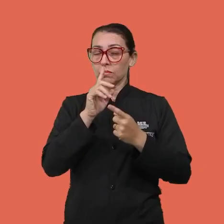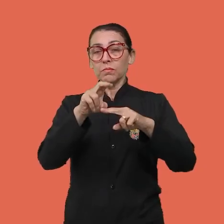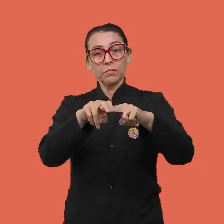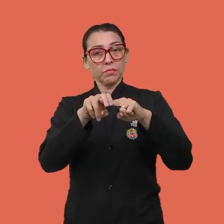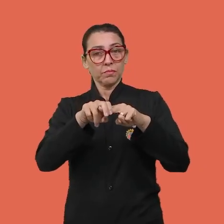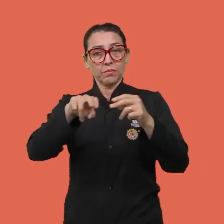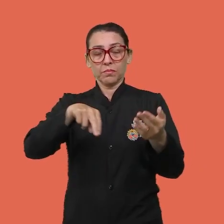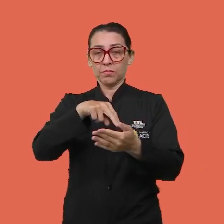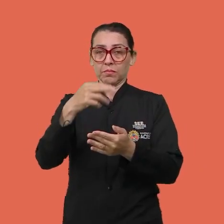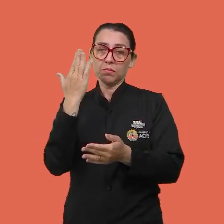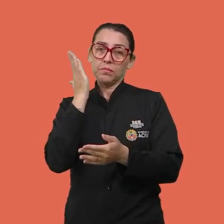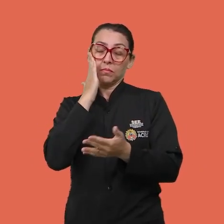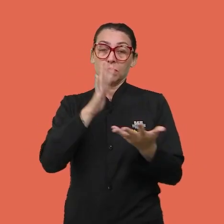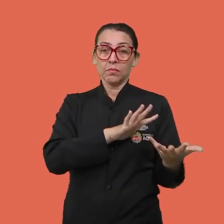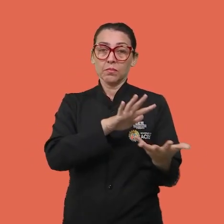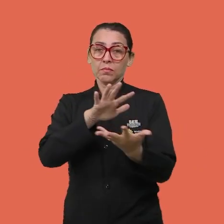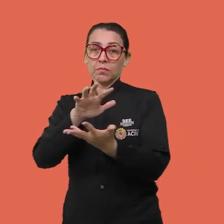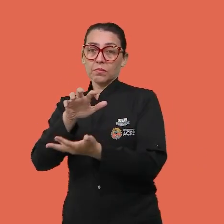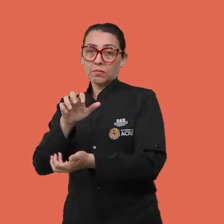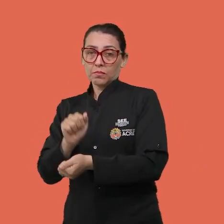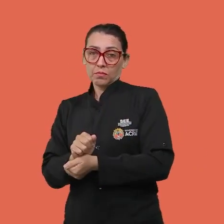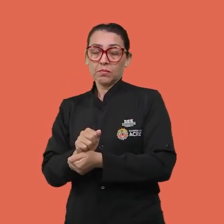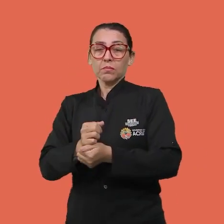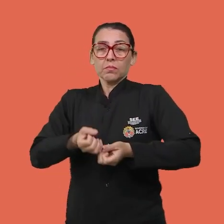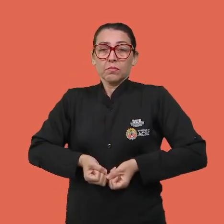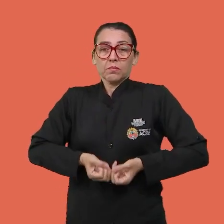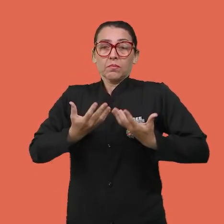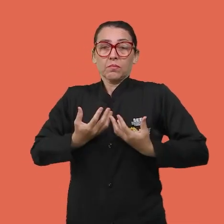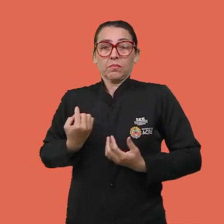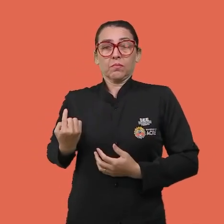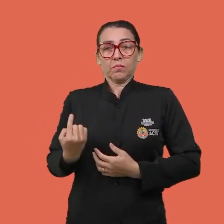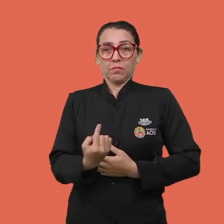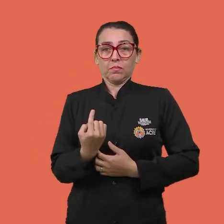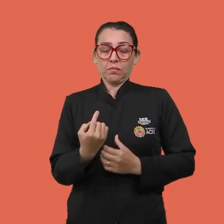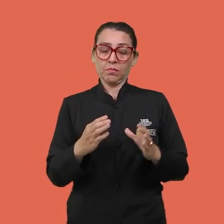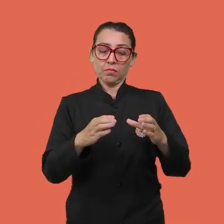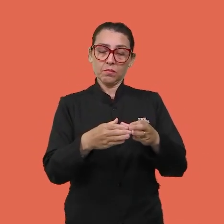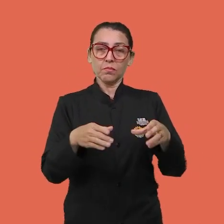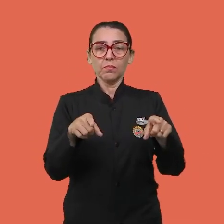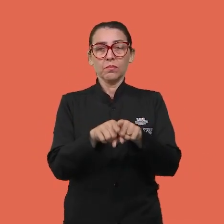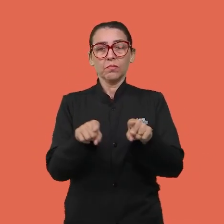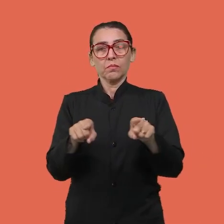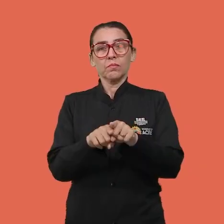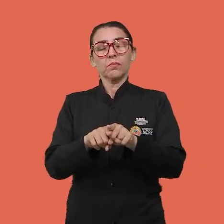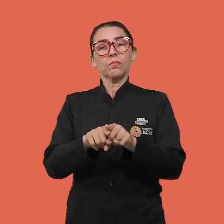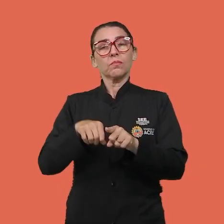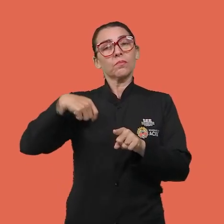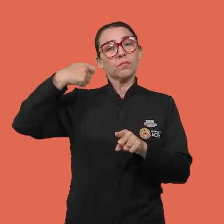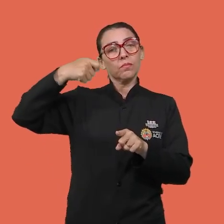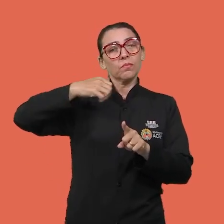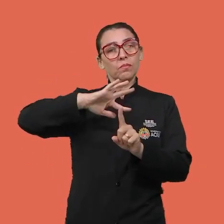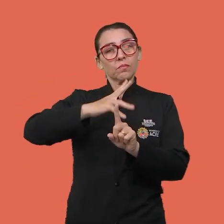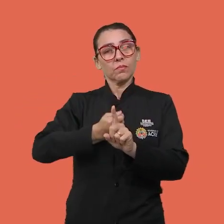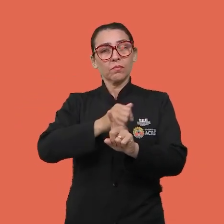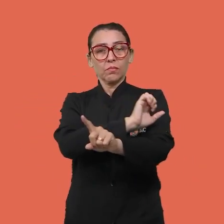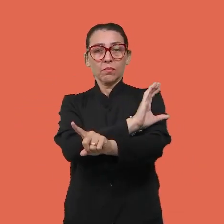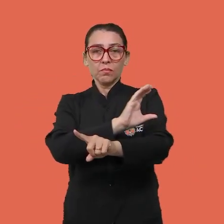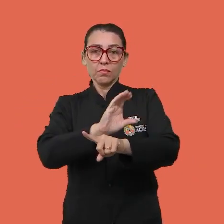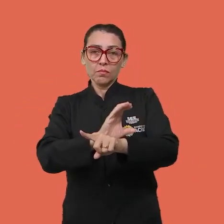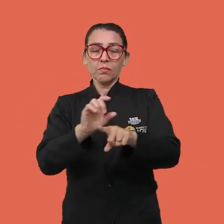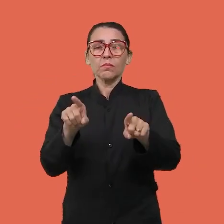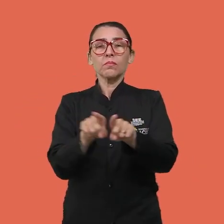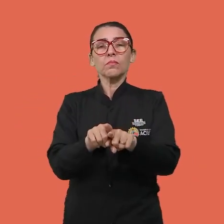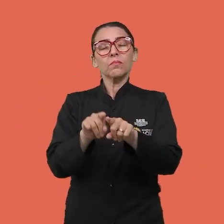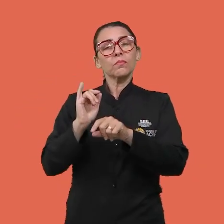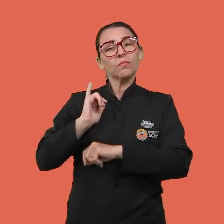a dança ela é entendida no mundo inteiro como uma forma de expressão individual e coletiva, artística e cultural. Conta